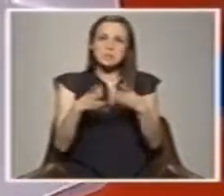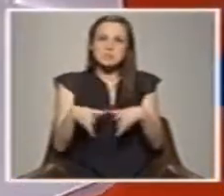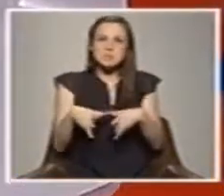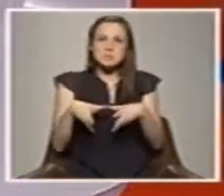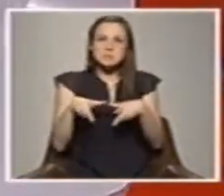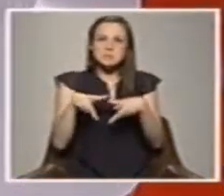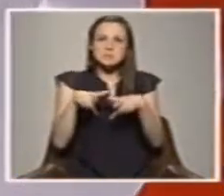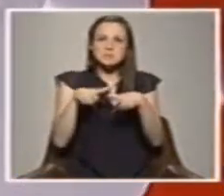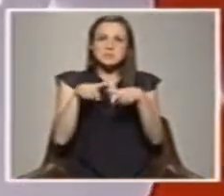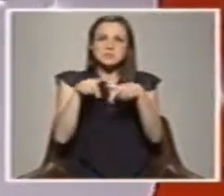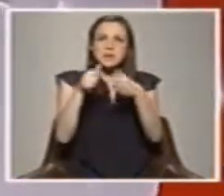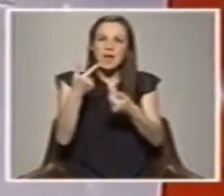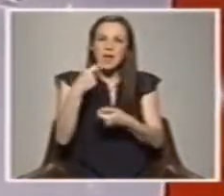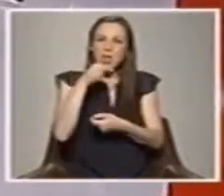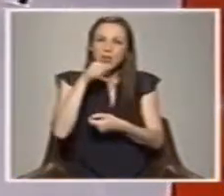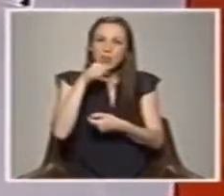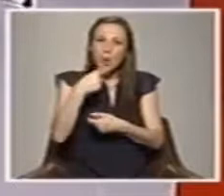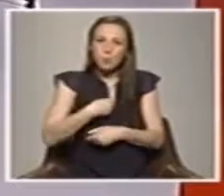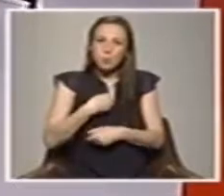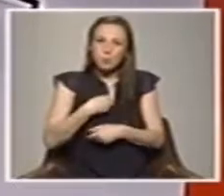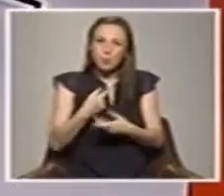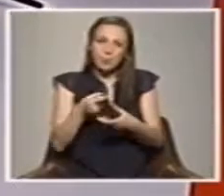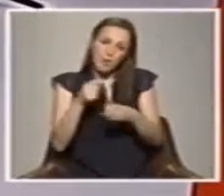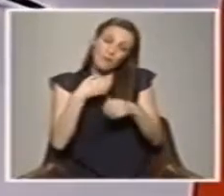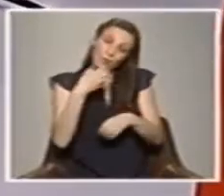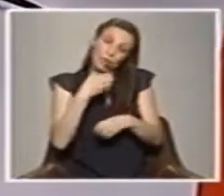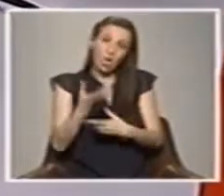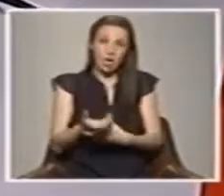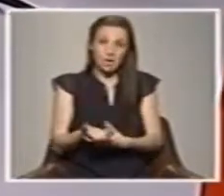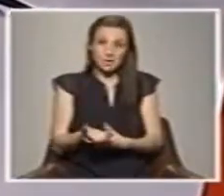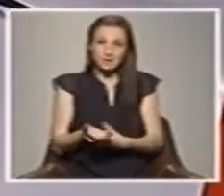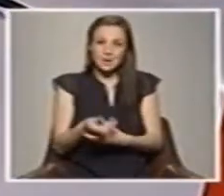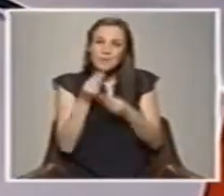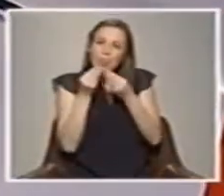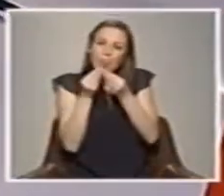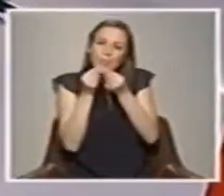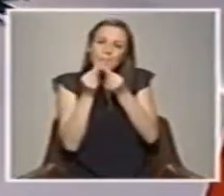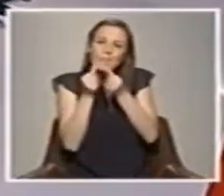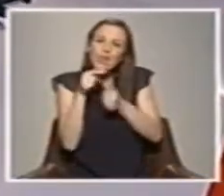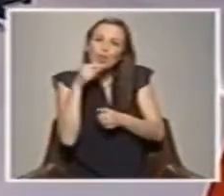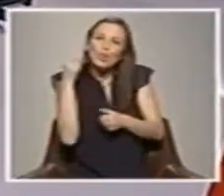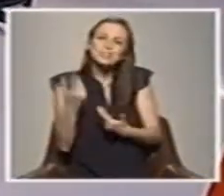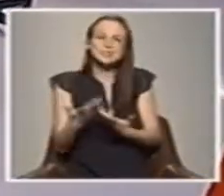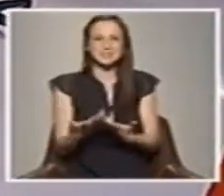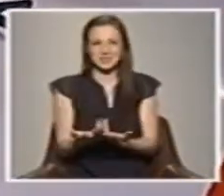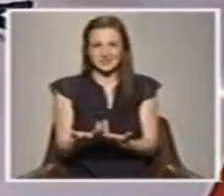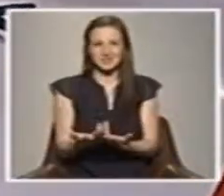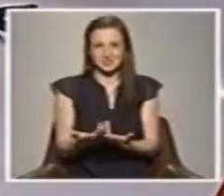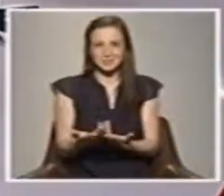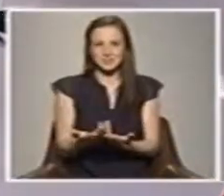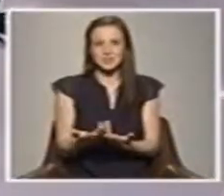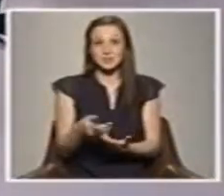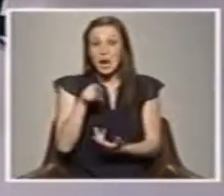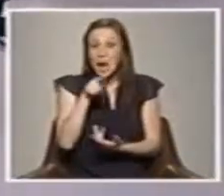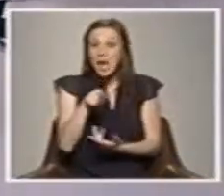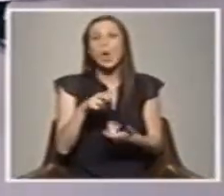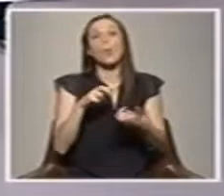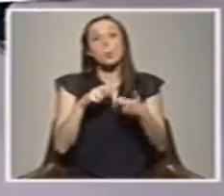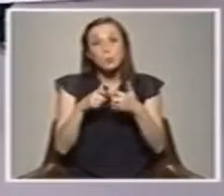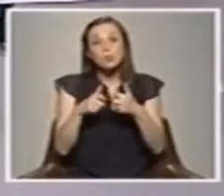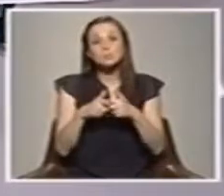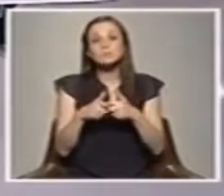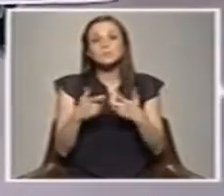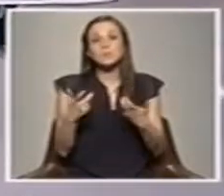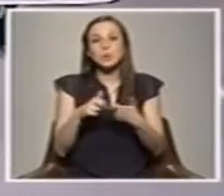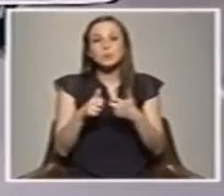açúcares mesmo, e essa fruta é mais saborosa, sim, é mais doce. Sim. Vamos perceber o também problema porque é que